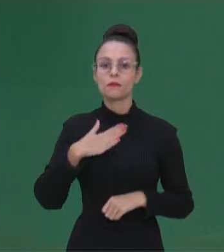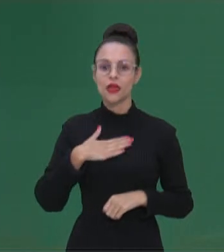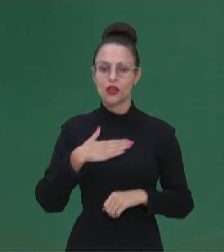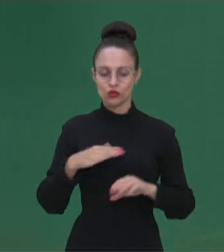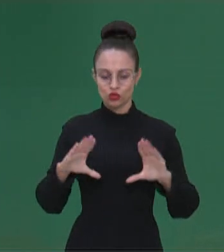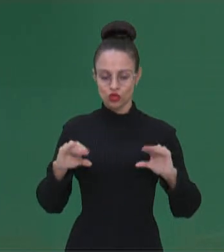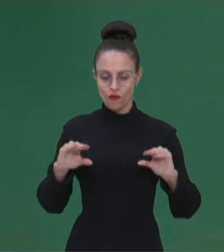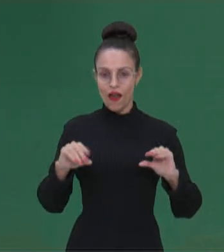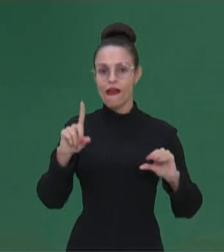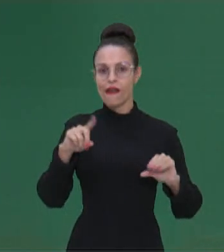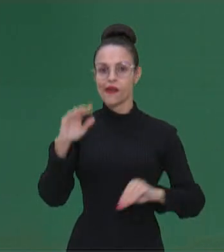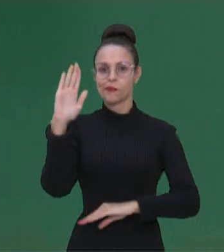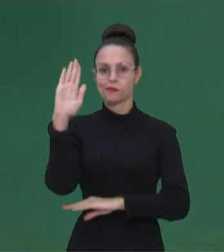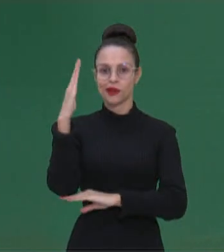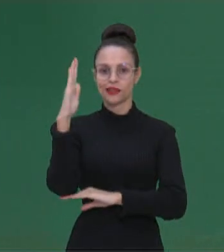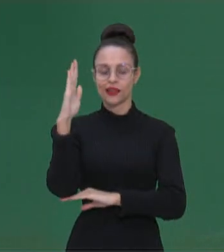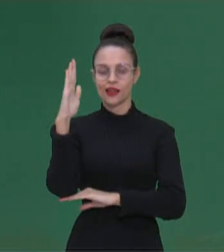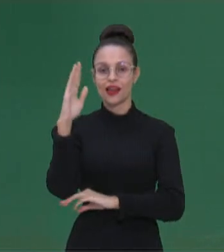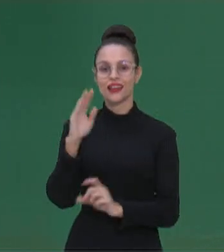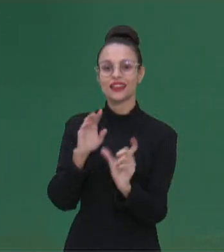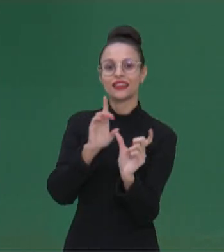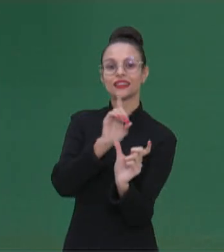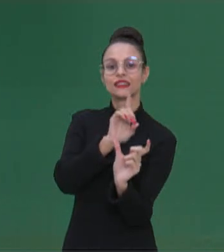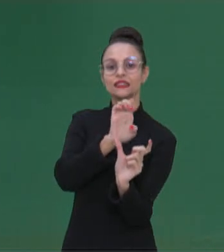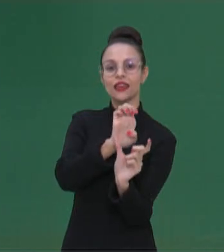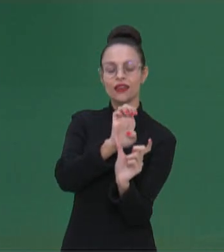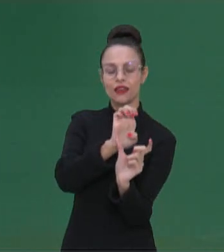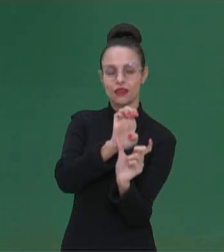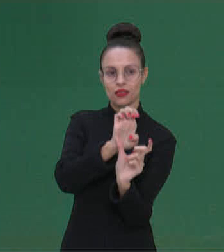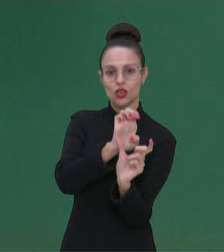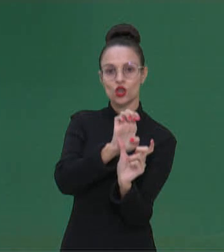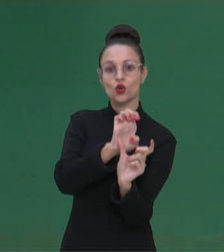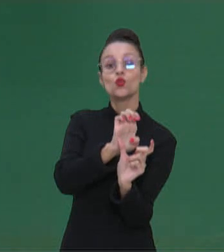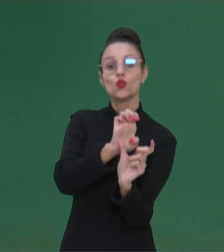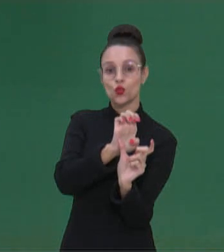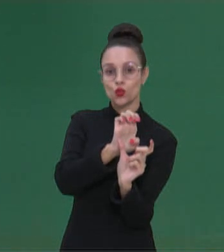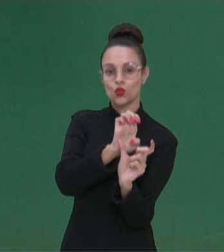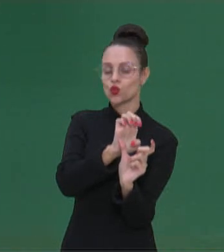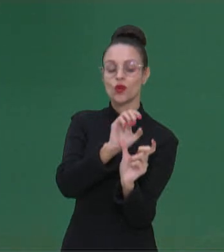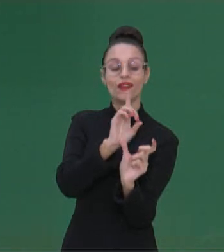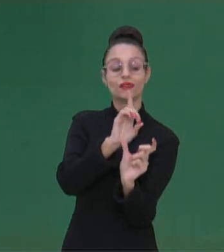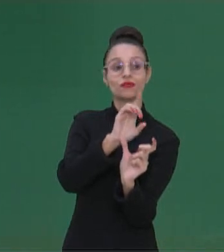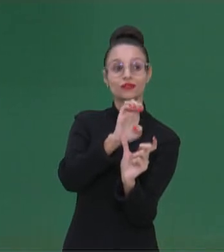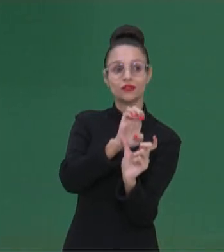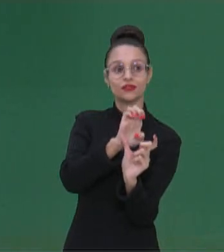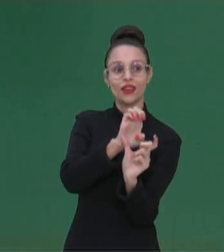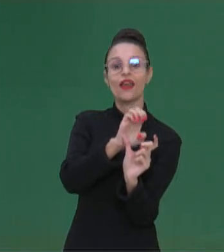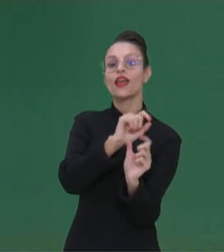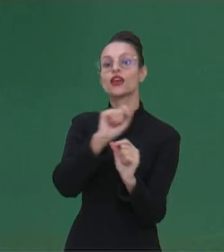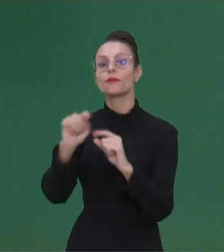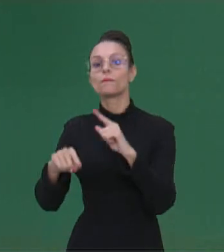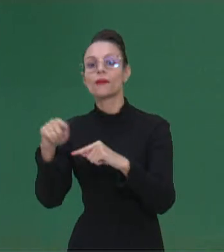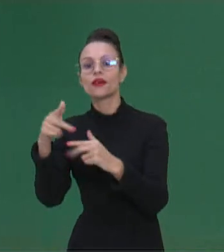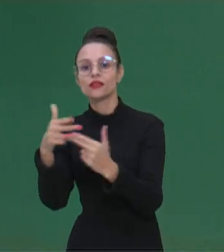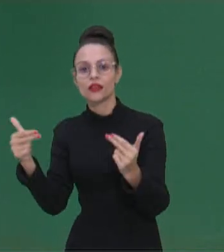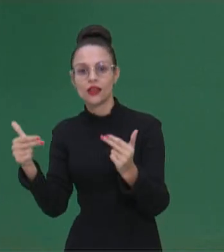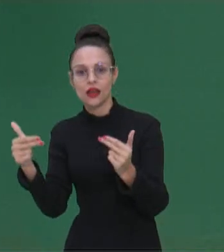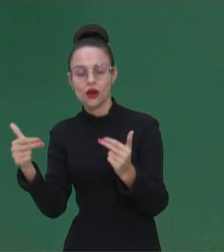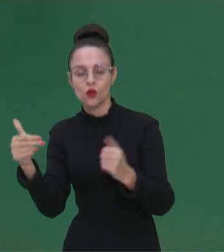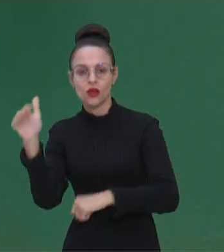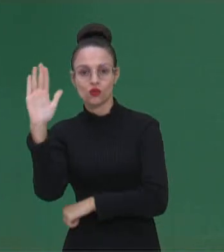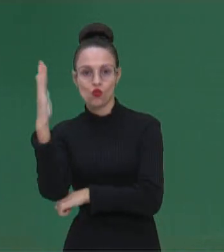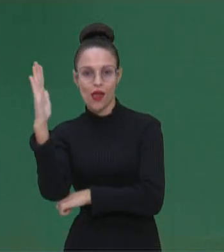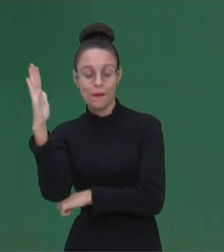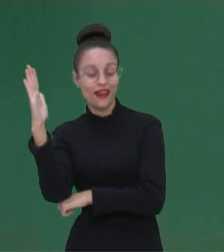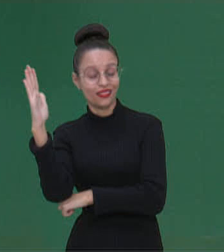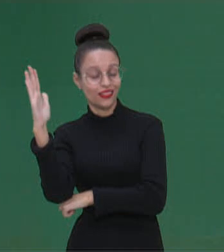de madeira, né? É do que ele é feito. Então, aquele de me dá ideia de matéria. Não é a madeira que